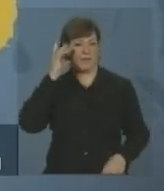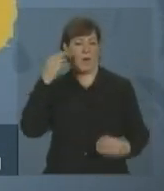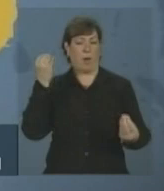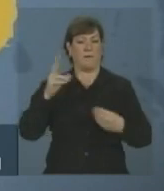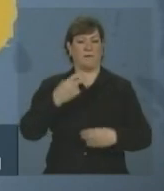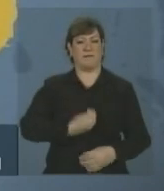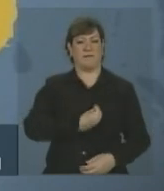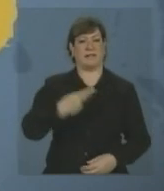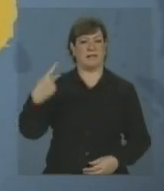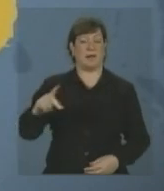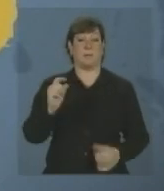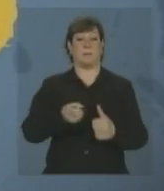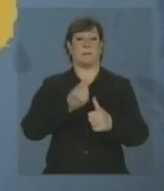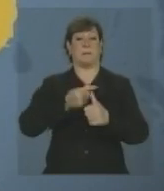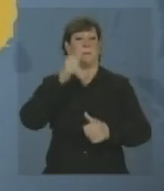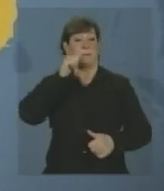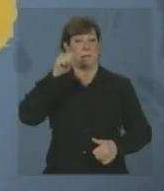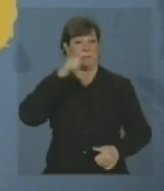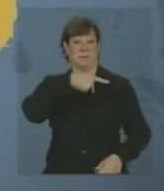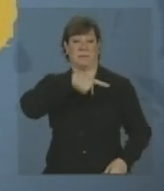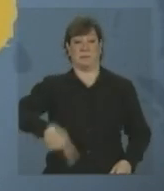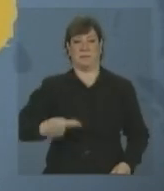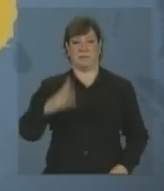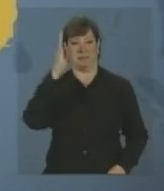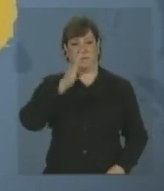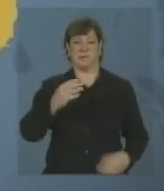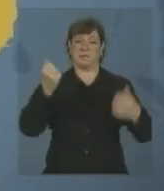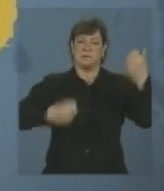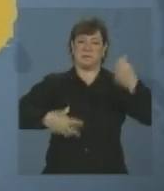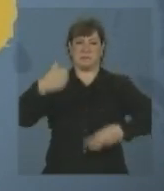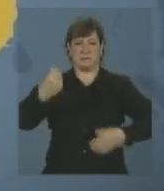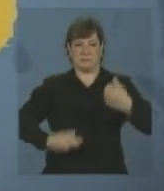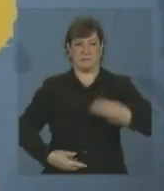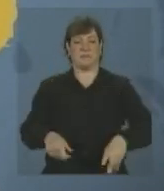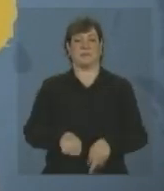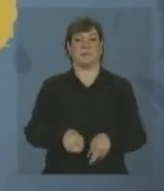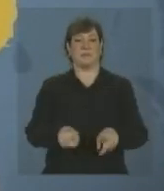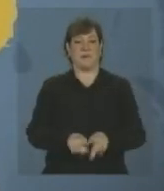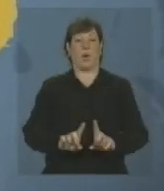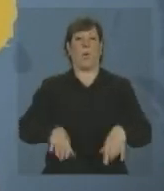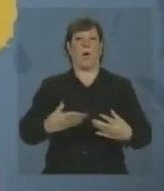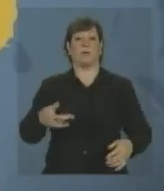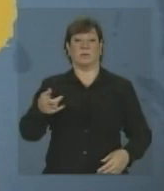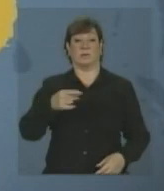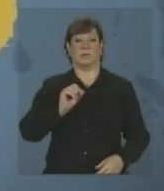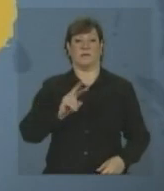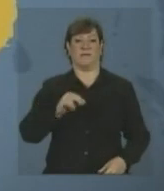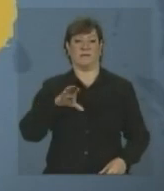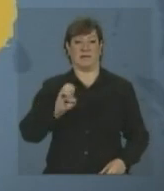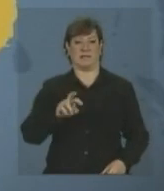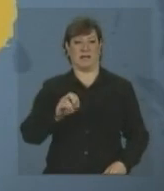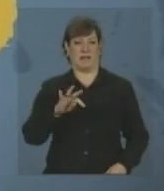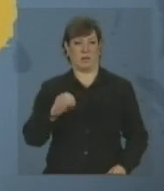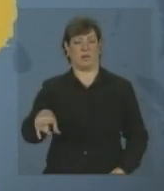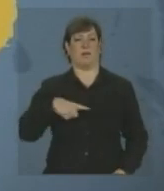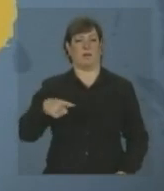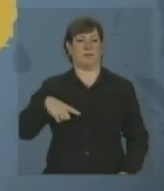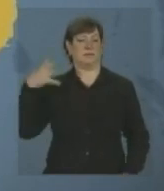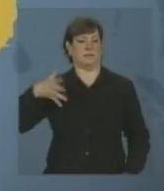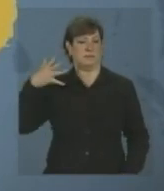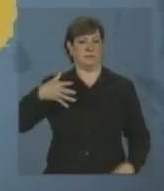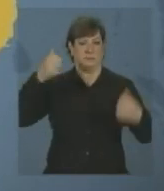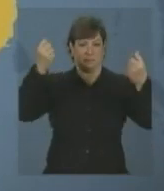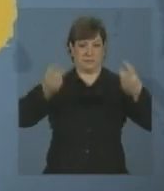de ela ser a primeira mulher presidenta do Brasil. E, por sua vez, ao fazer o discurso, a presidenta Dilma Rousseff, entre